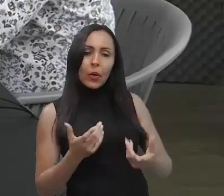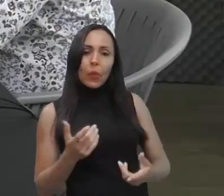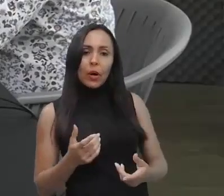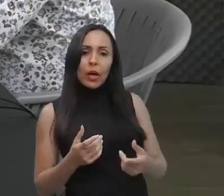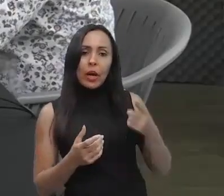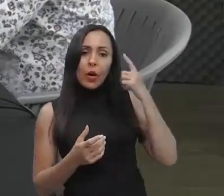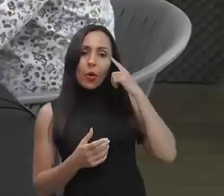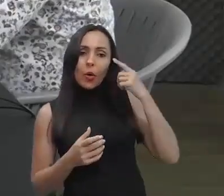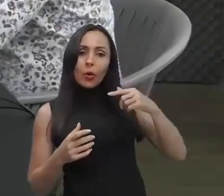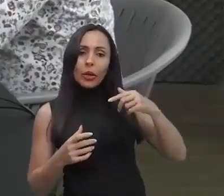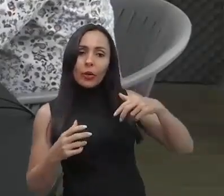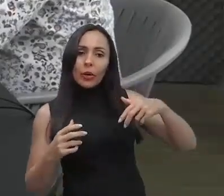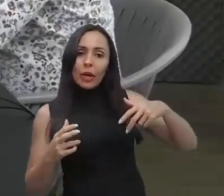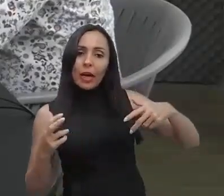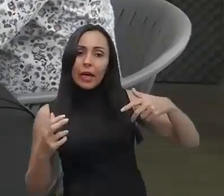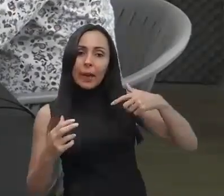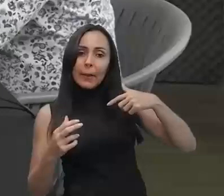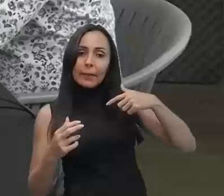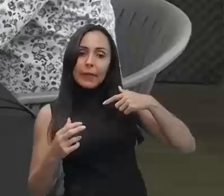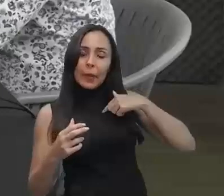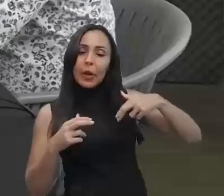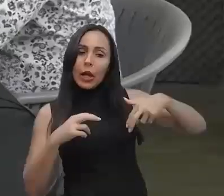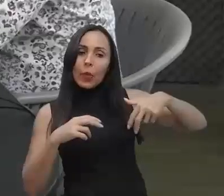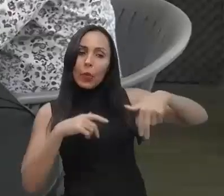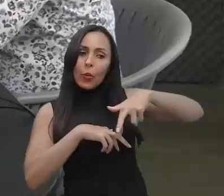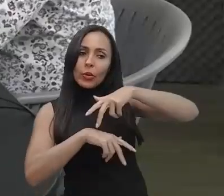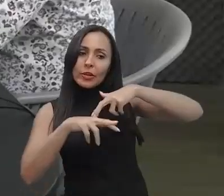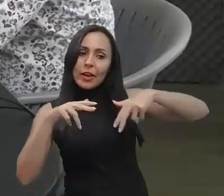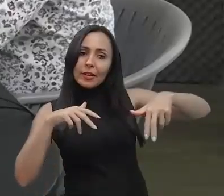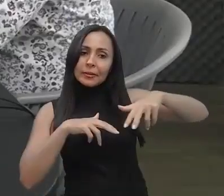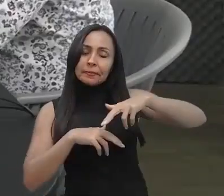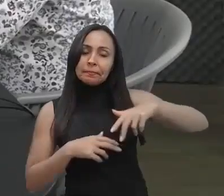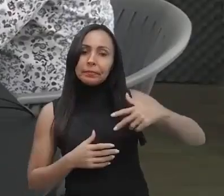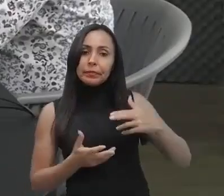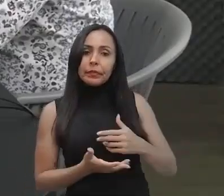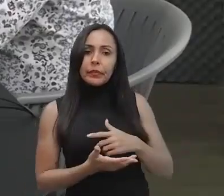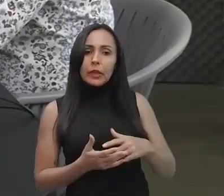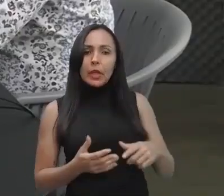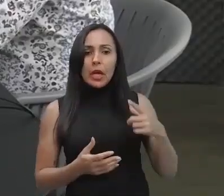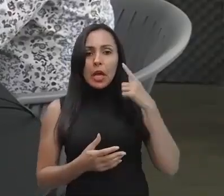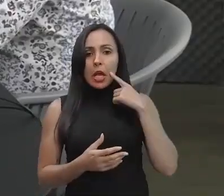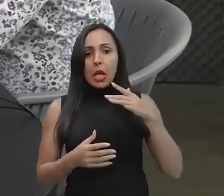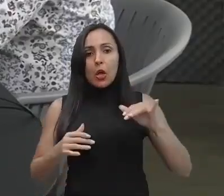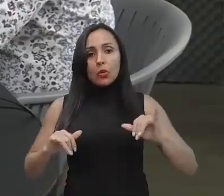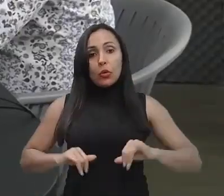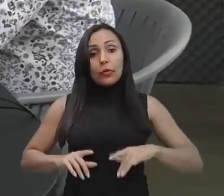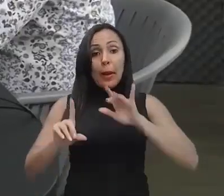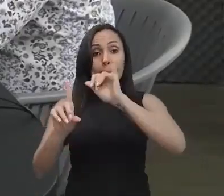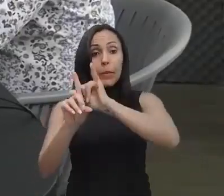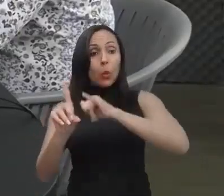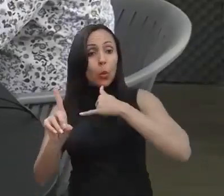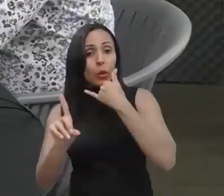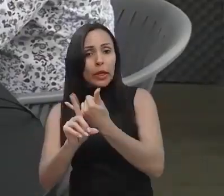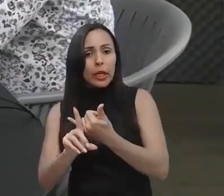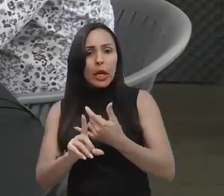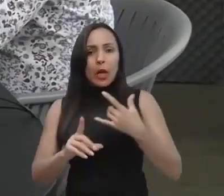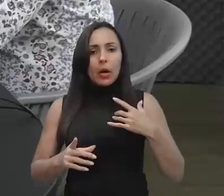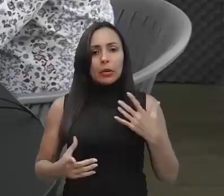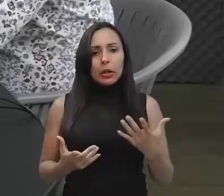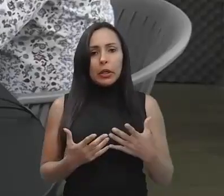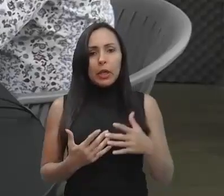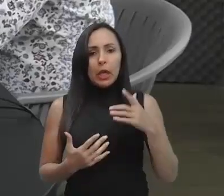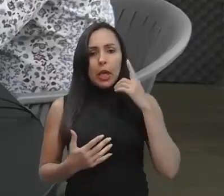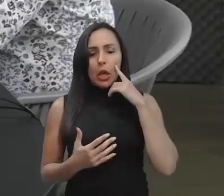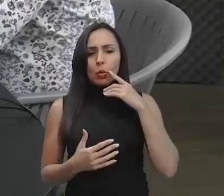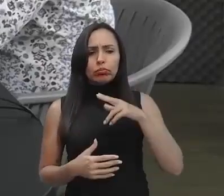muito bullying na na época né e eu eu sofria muito bullying porque eu me vestia Eu nunca